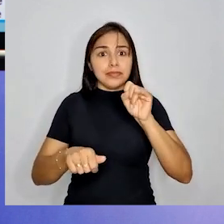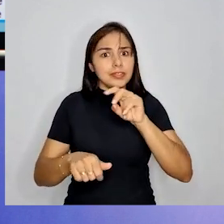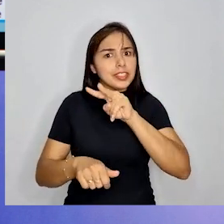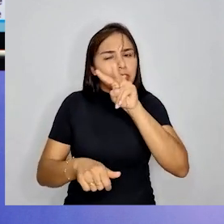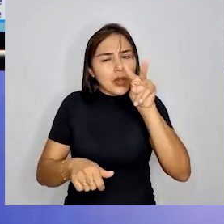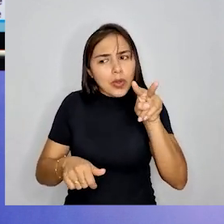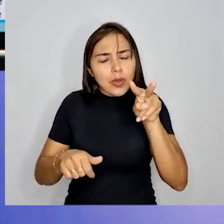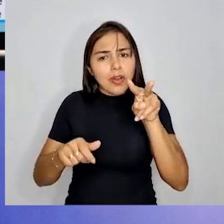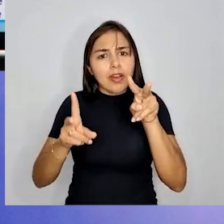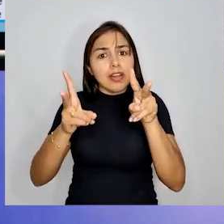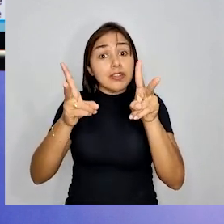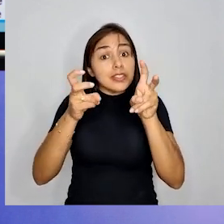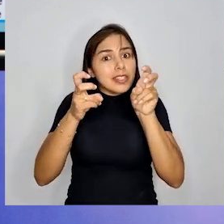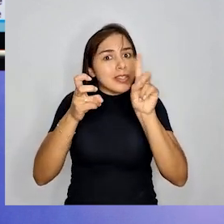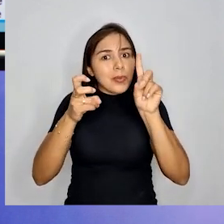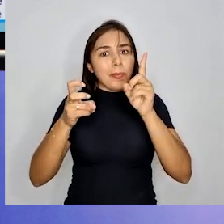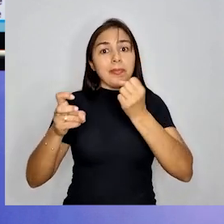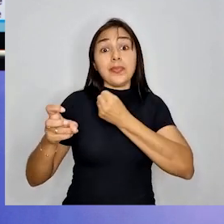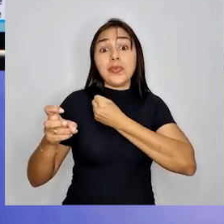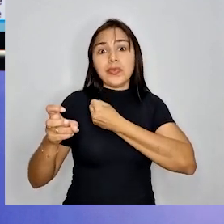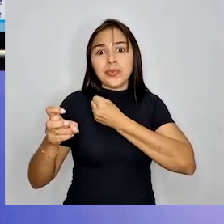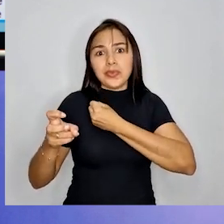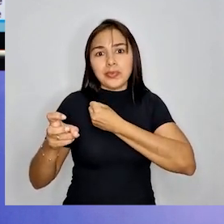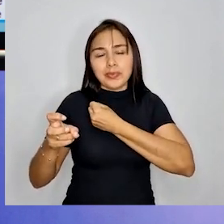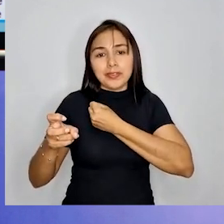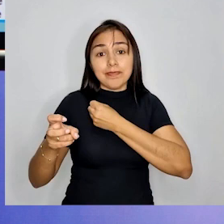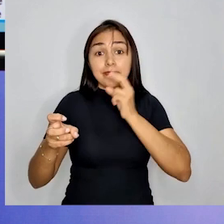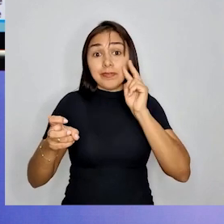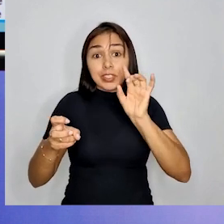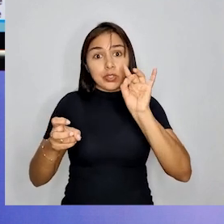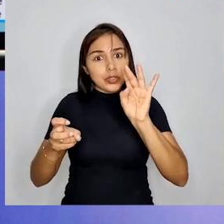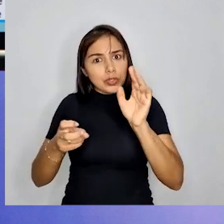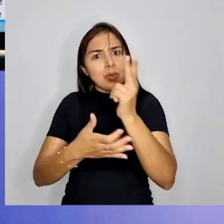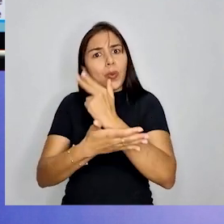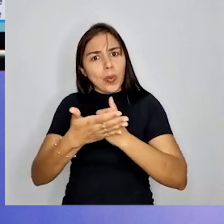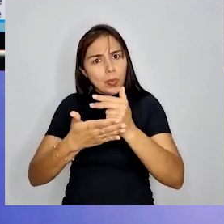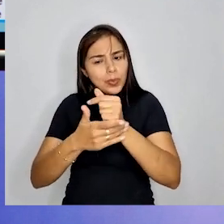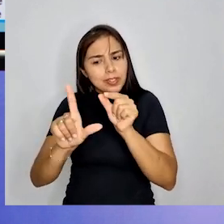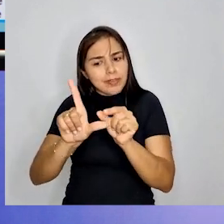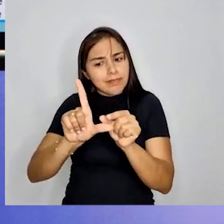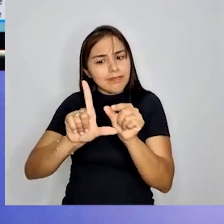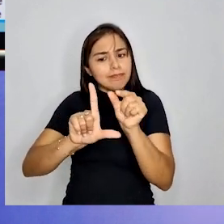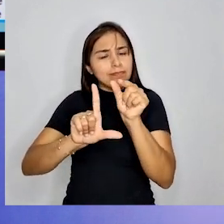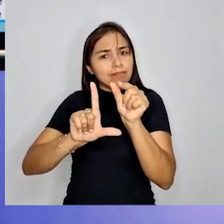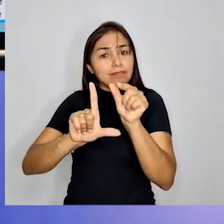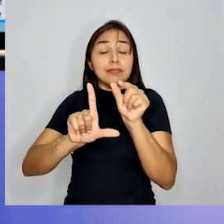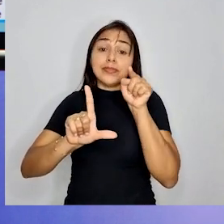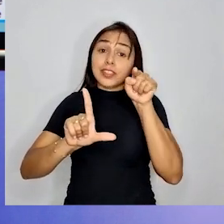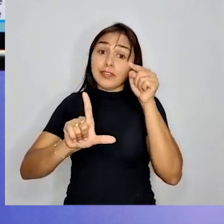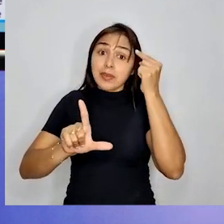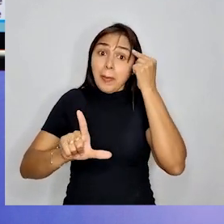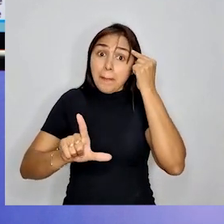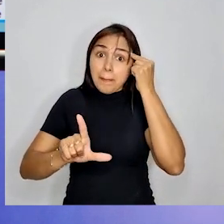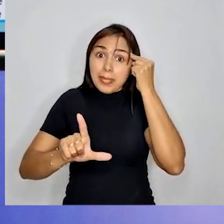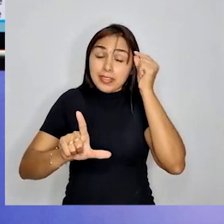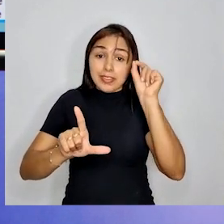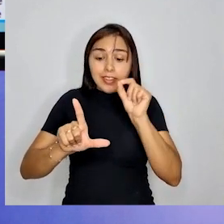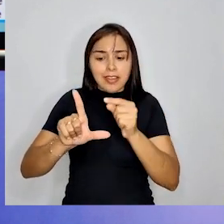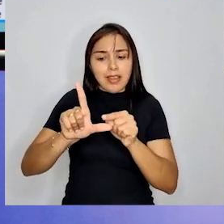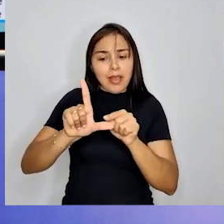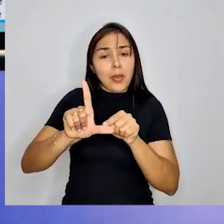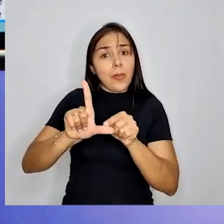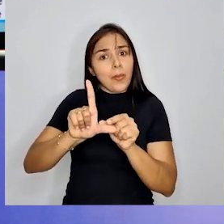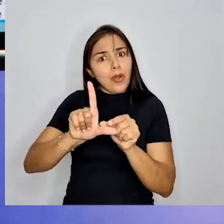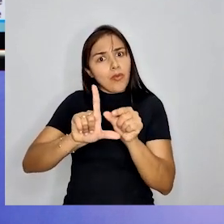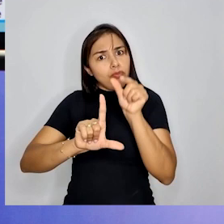observar bem a fundo as porcentagens que estão escrita e ver o erro que a gente mencionou no exemplo anterior você olha aqui e ver essa barra do